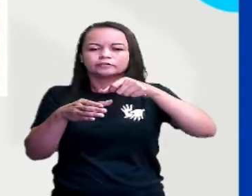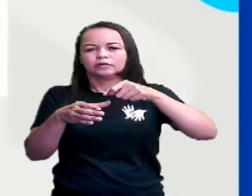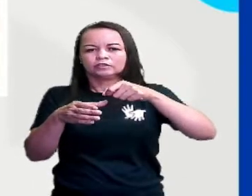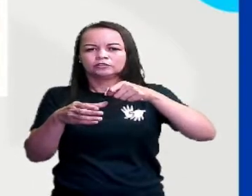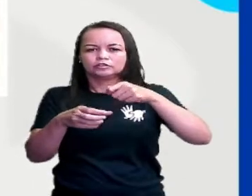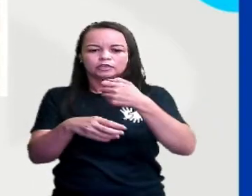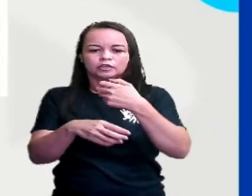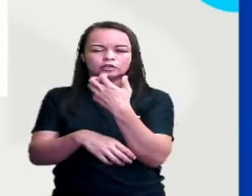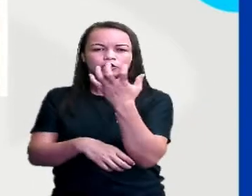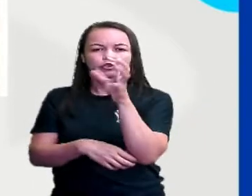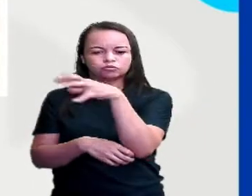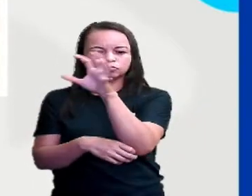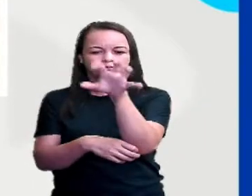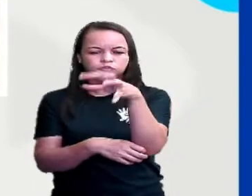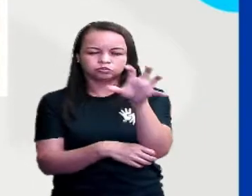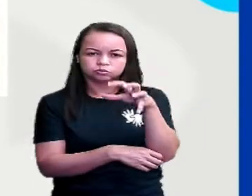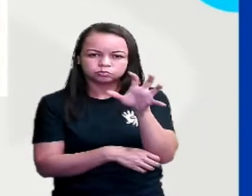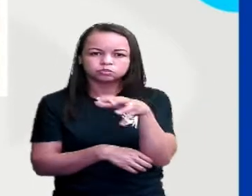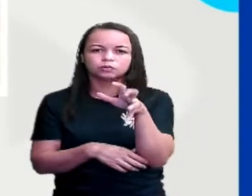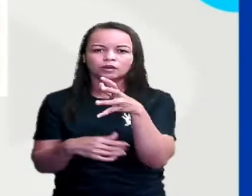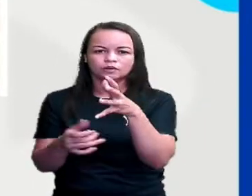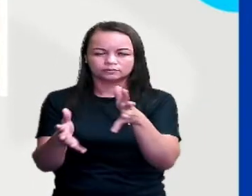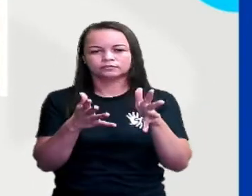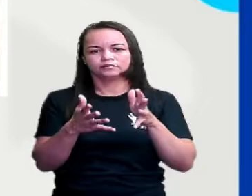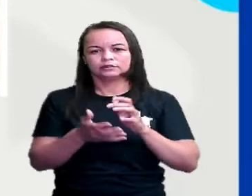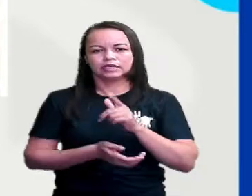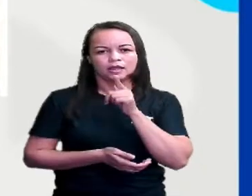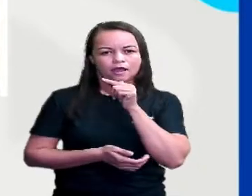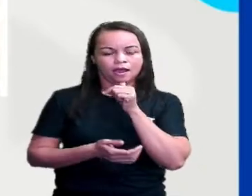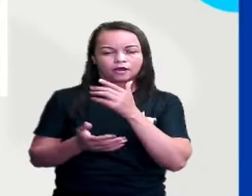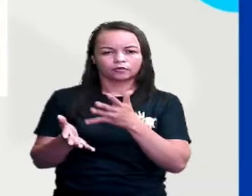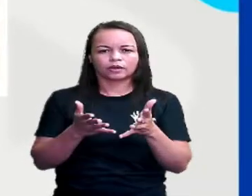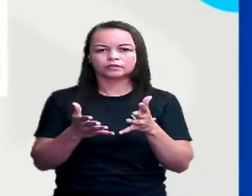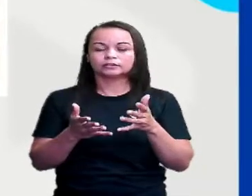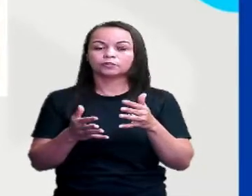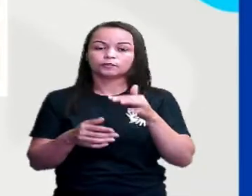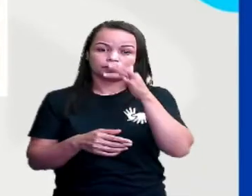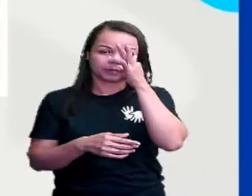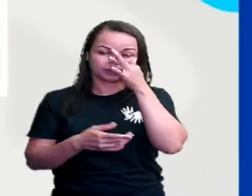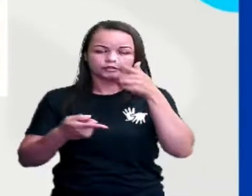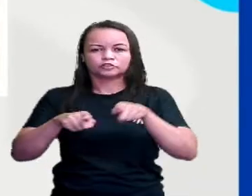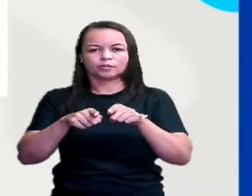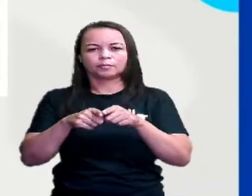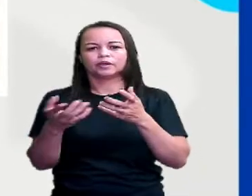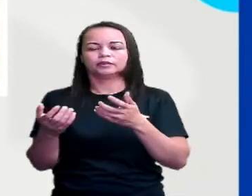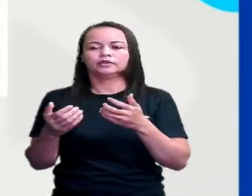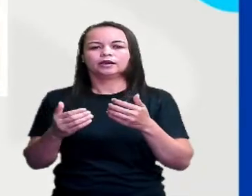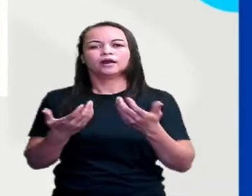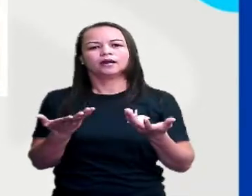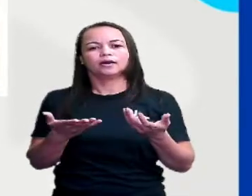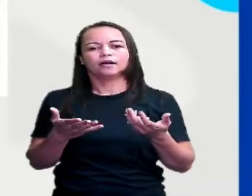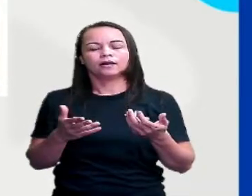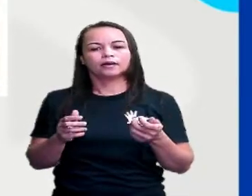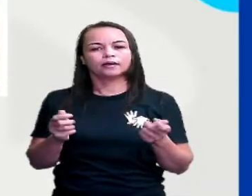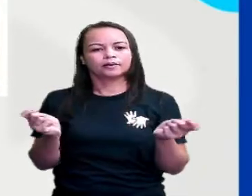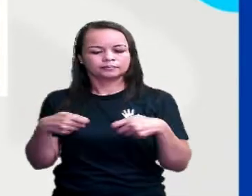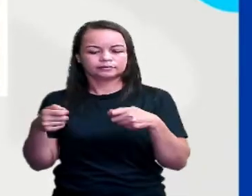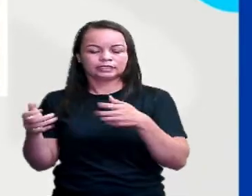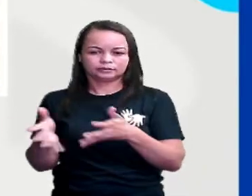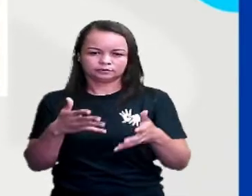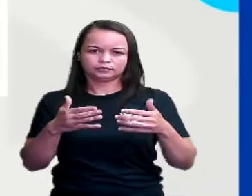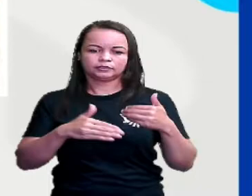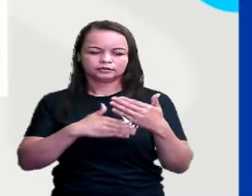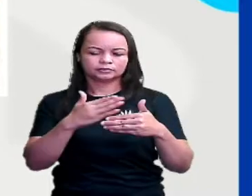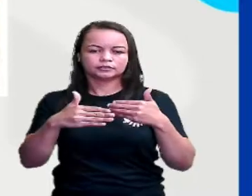lavouras, plantas que possuem a capacidade de se desenvolverem nas margens dos lagos,